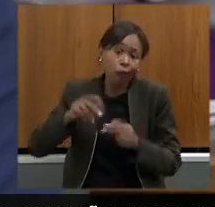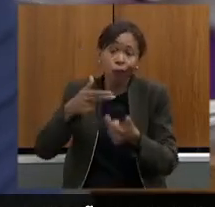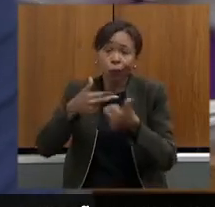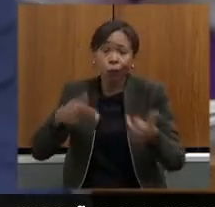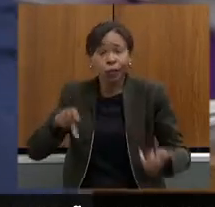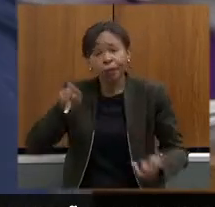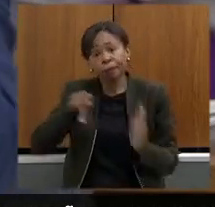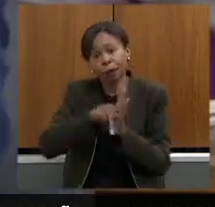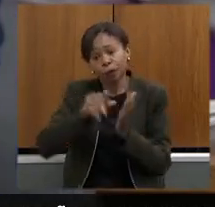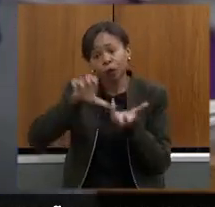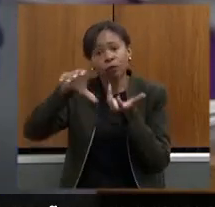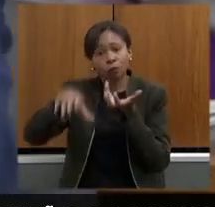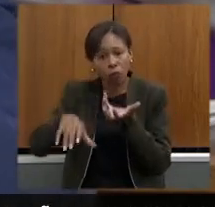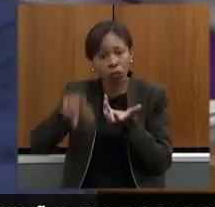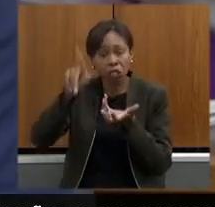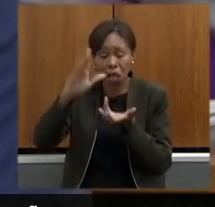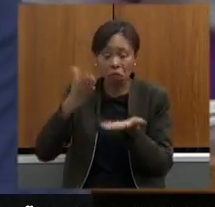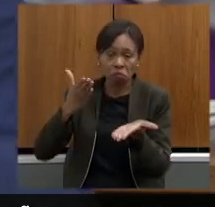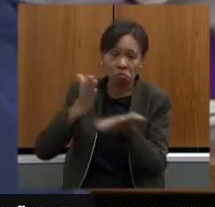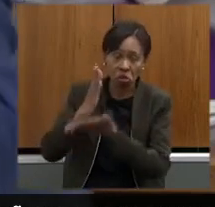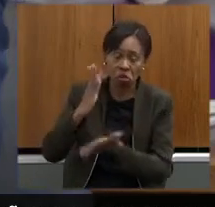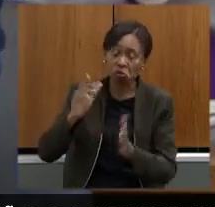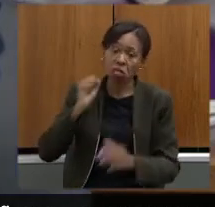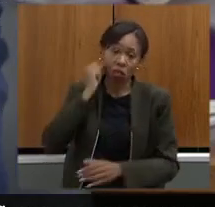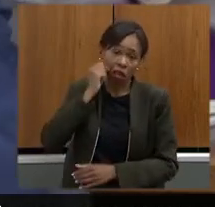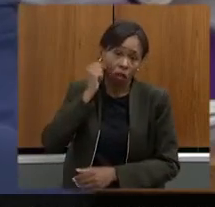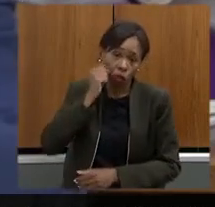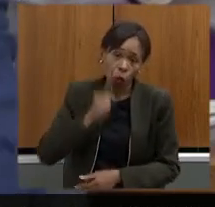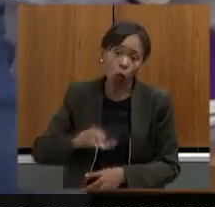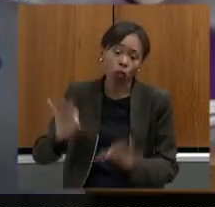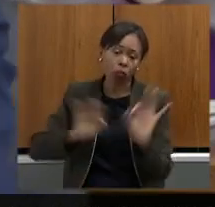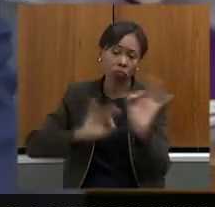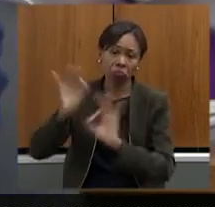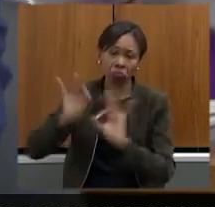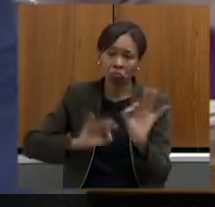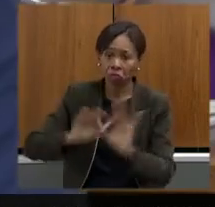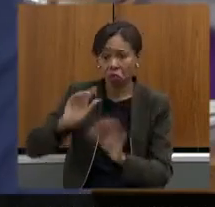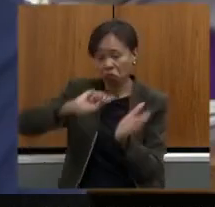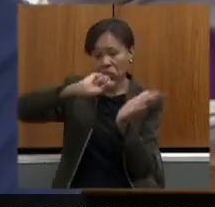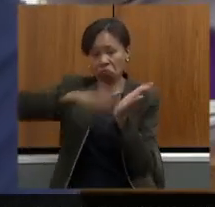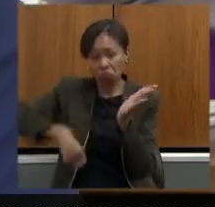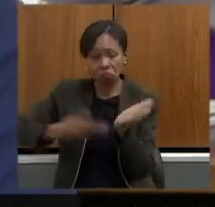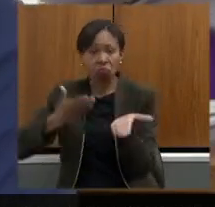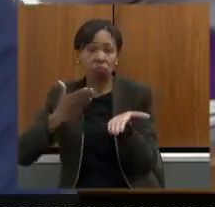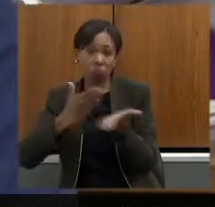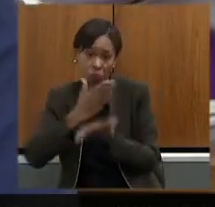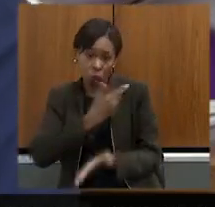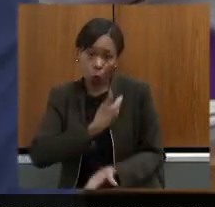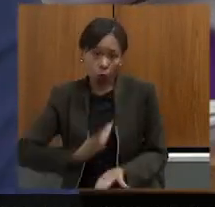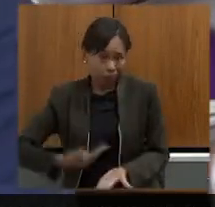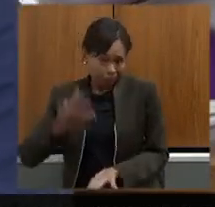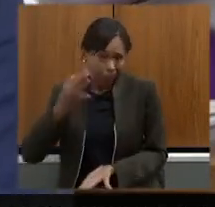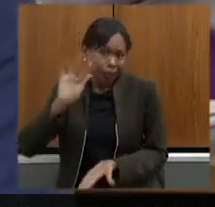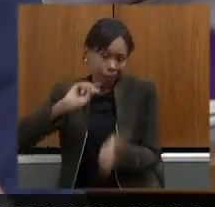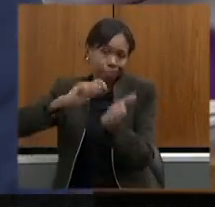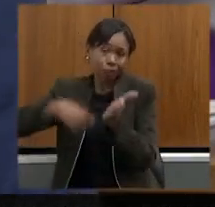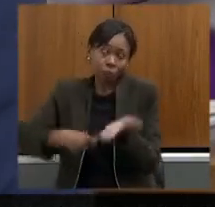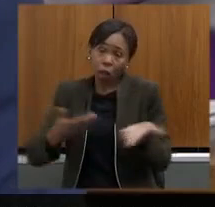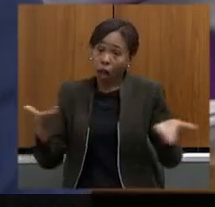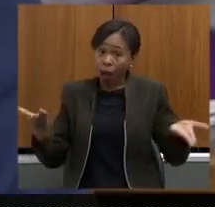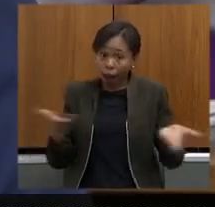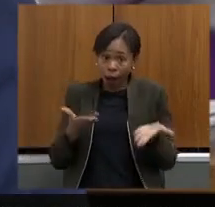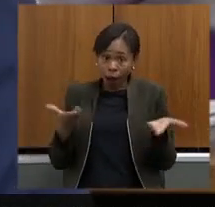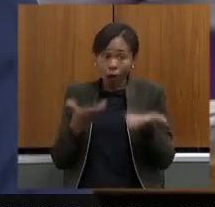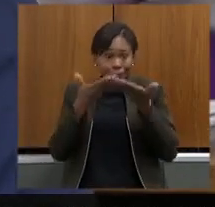federais referendada pelos senadores que foi sancionada e com vetos do governo federal e que agora a mesa está